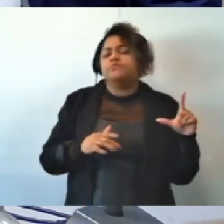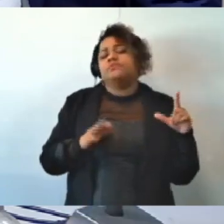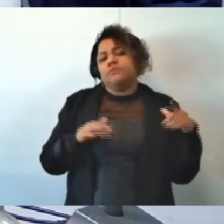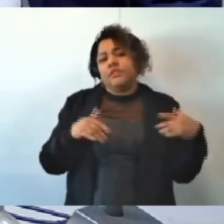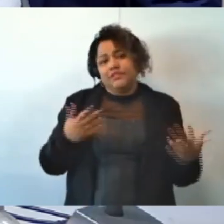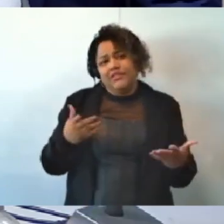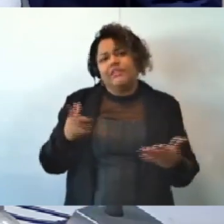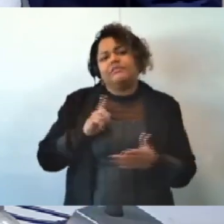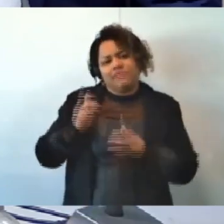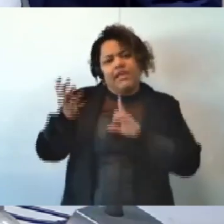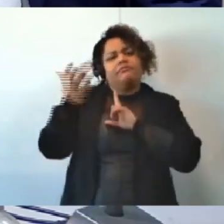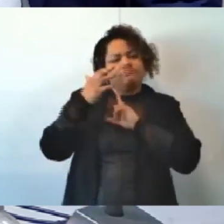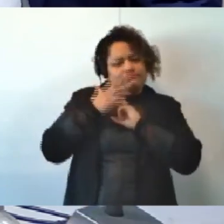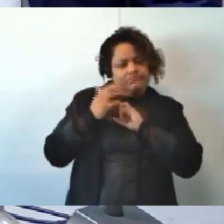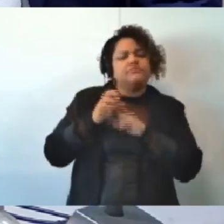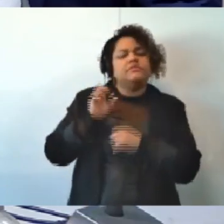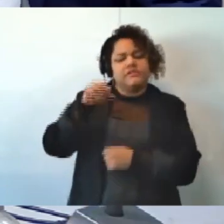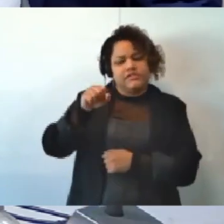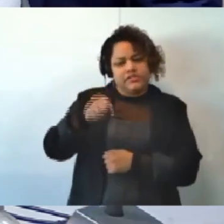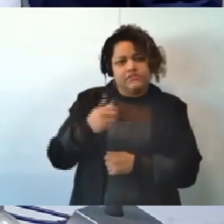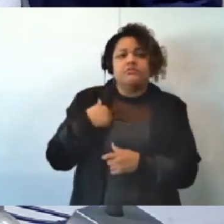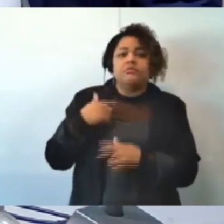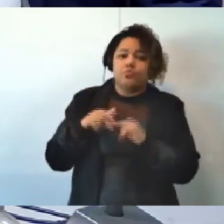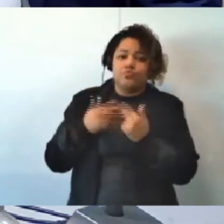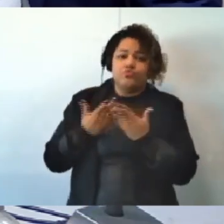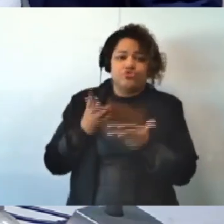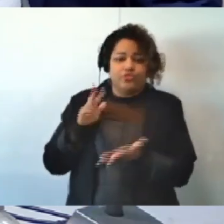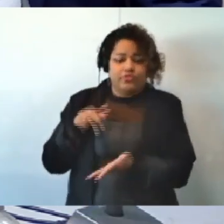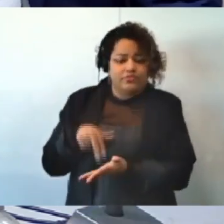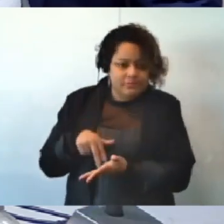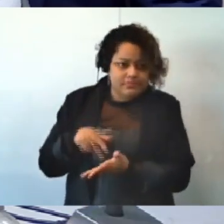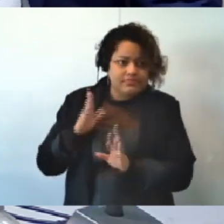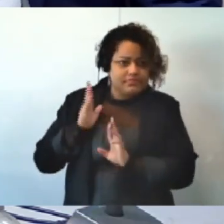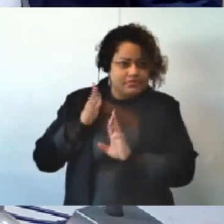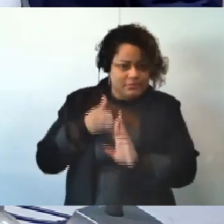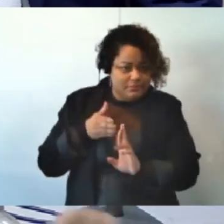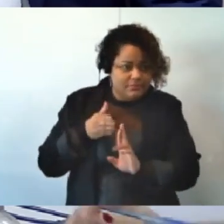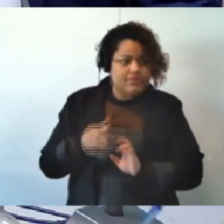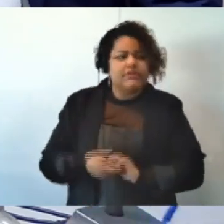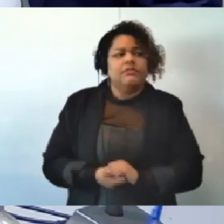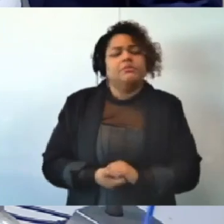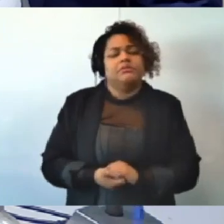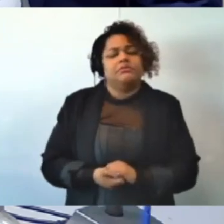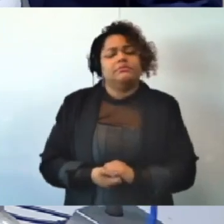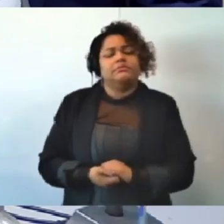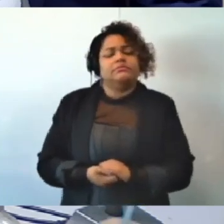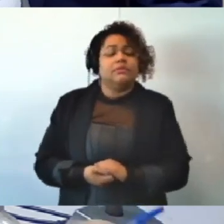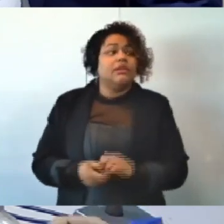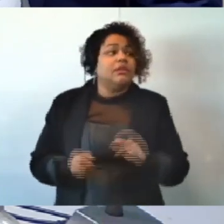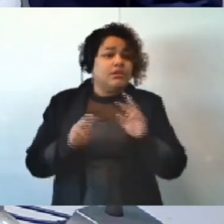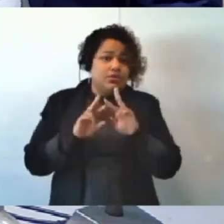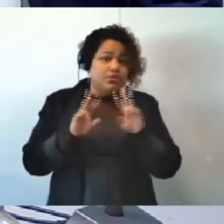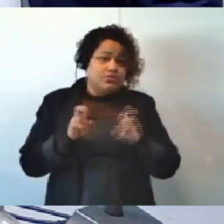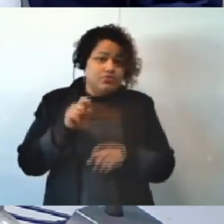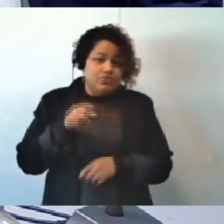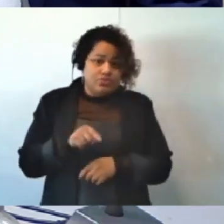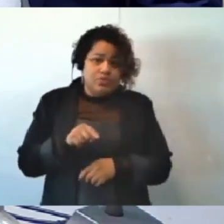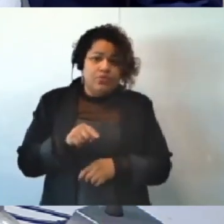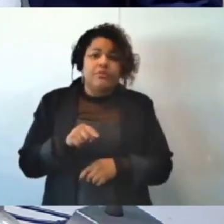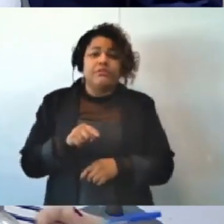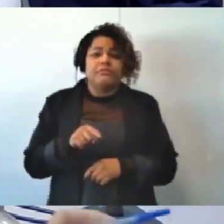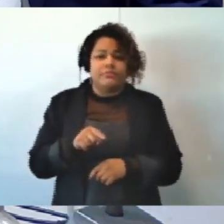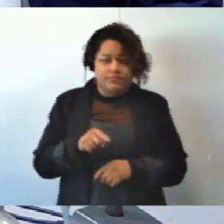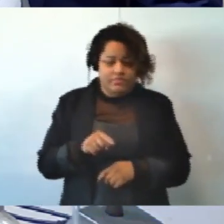também. Só reforçando a questão do trânsito para BH Trans, né,